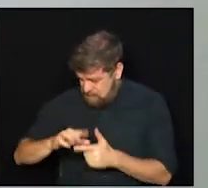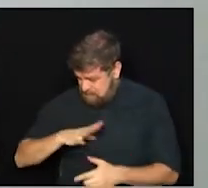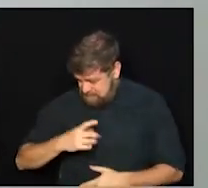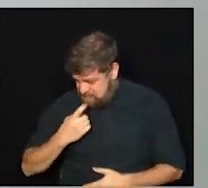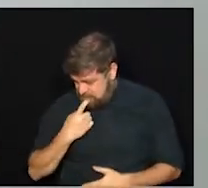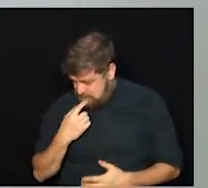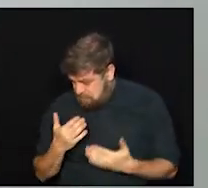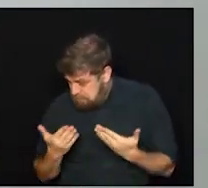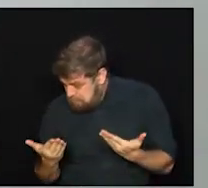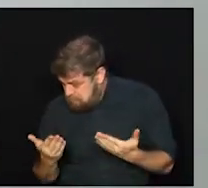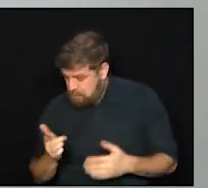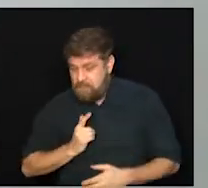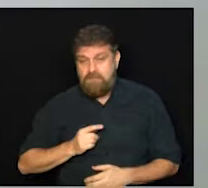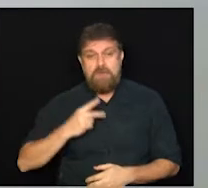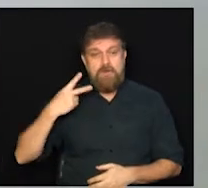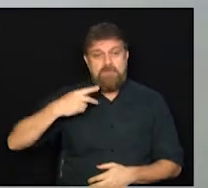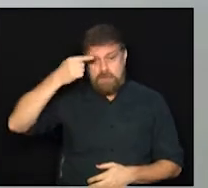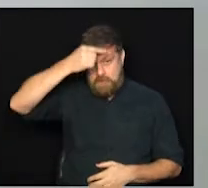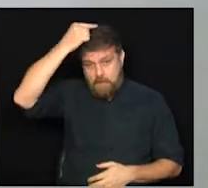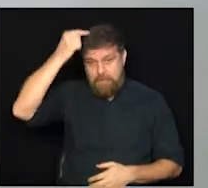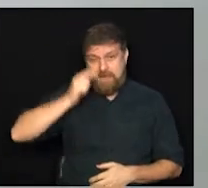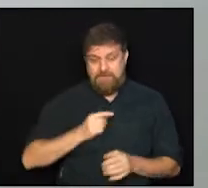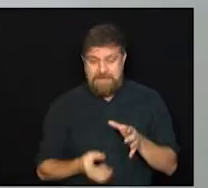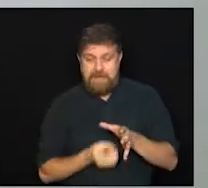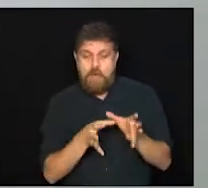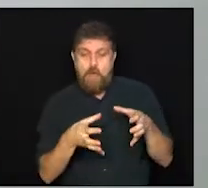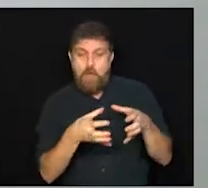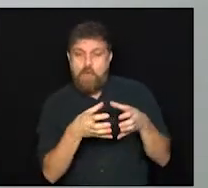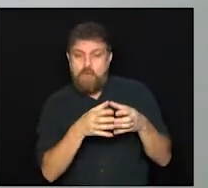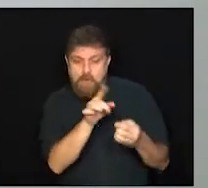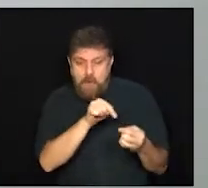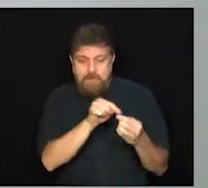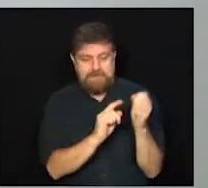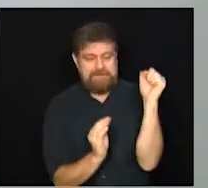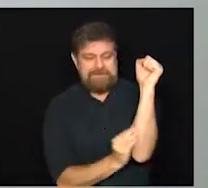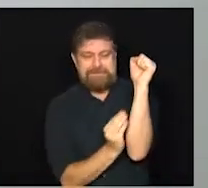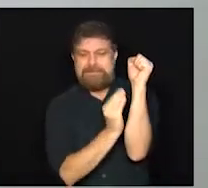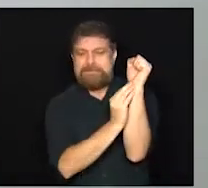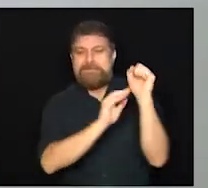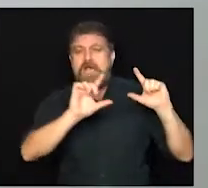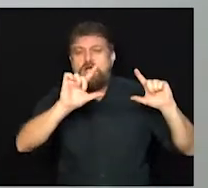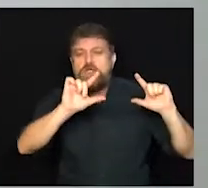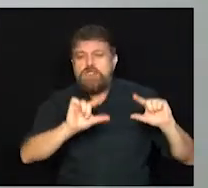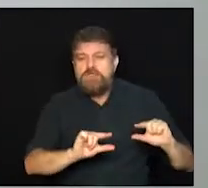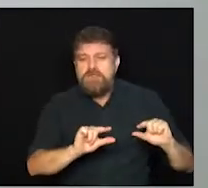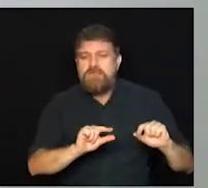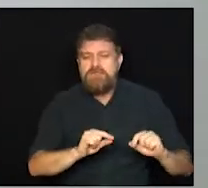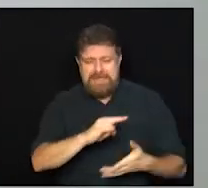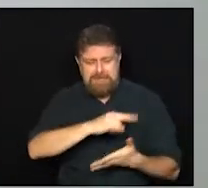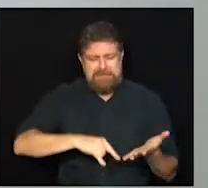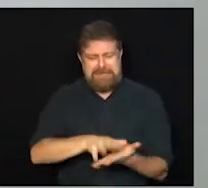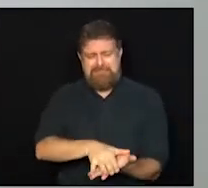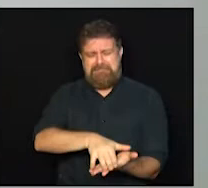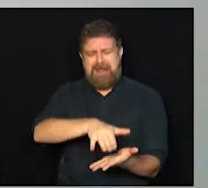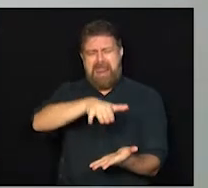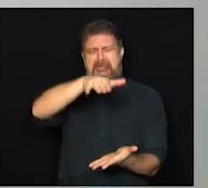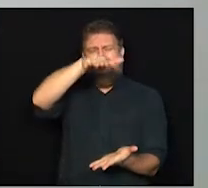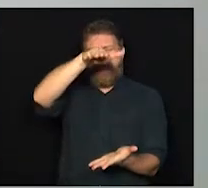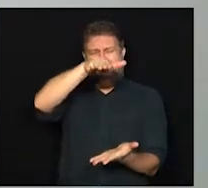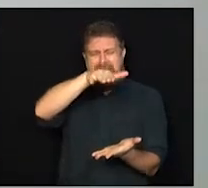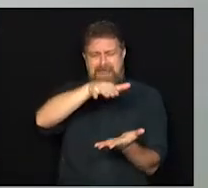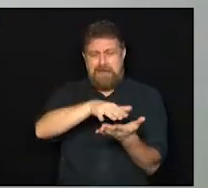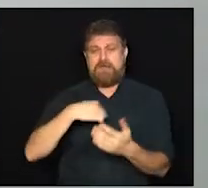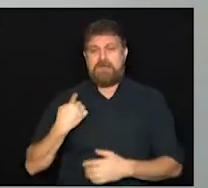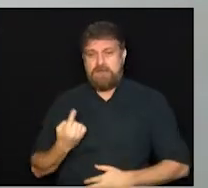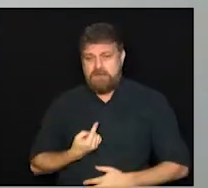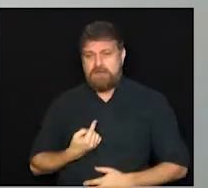O vereador Paulo Gaspar tem uma comissão da desburocratização e essa nova gestão, tanto do executivo como do legislativo, a gente